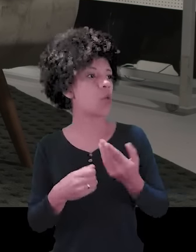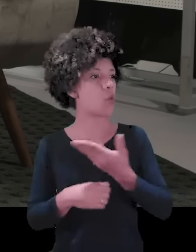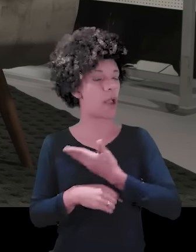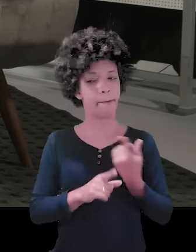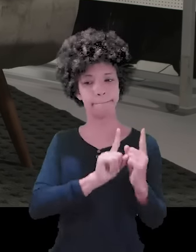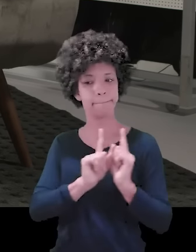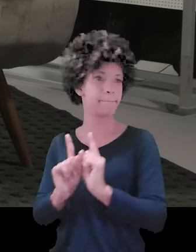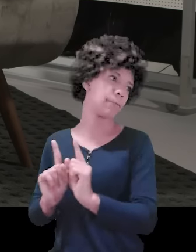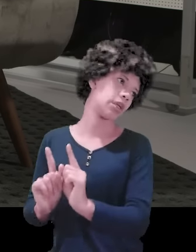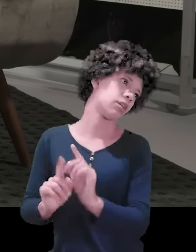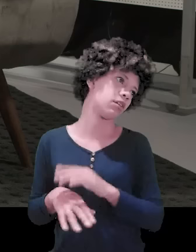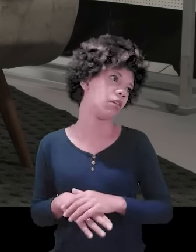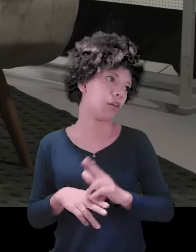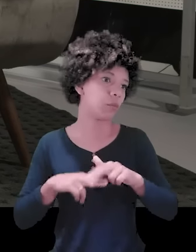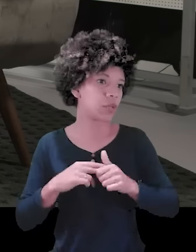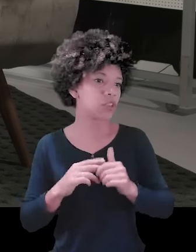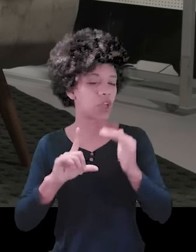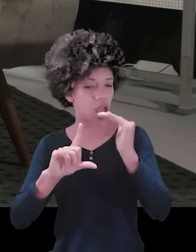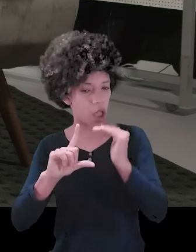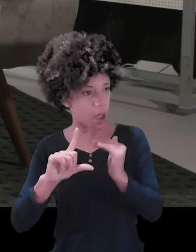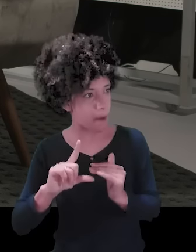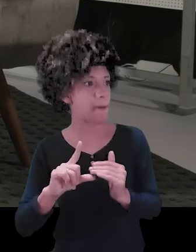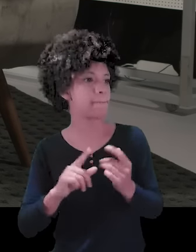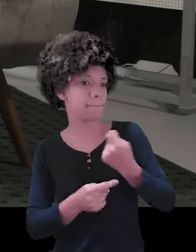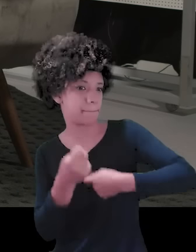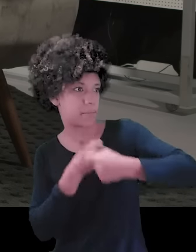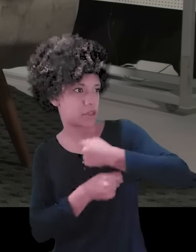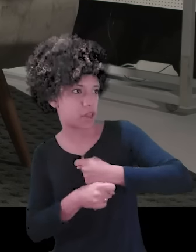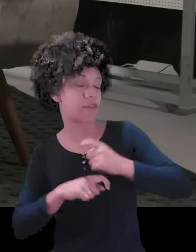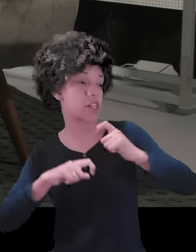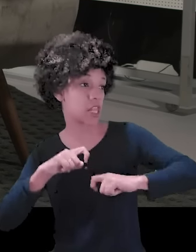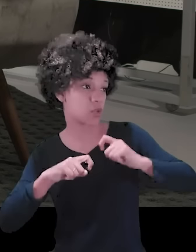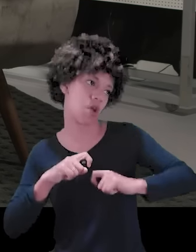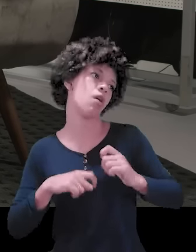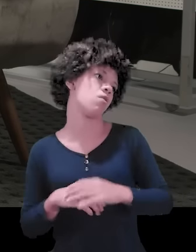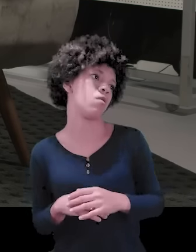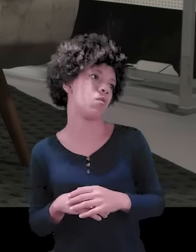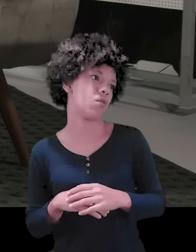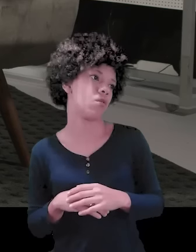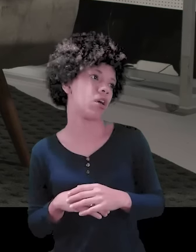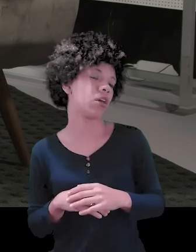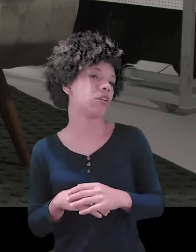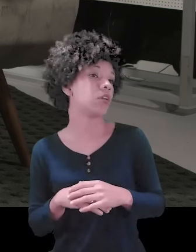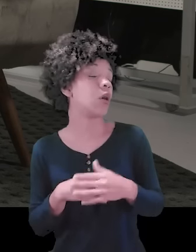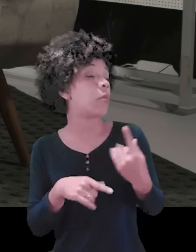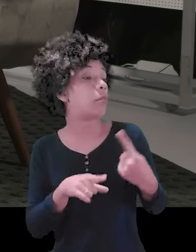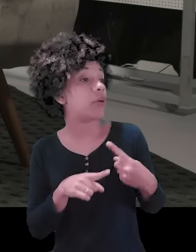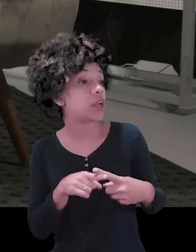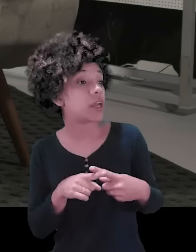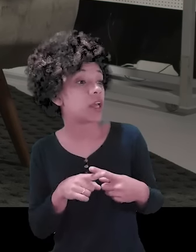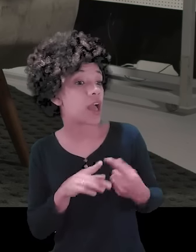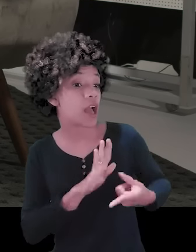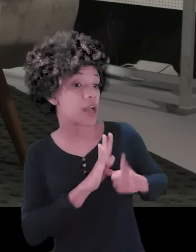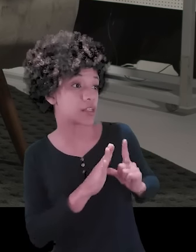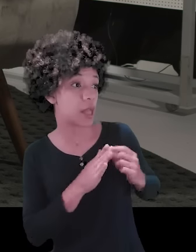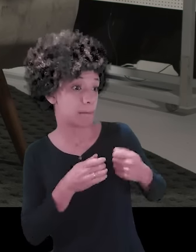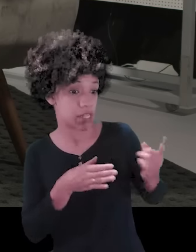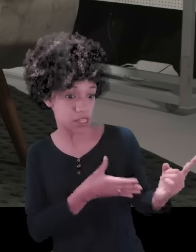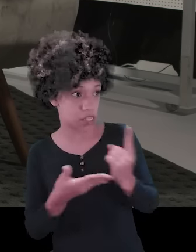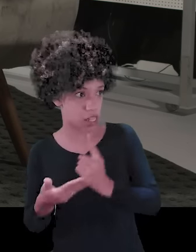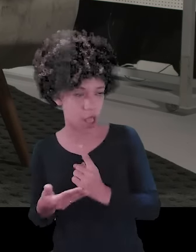e daí assim é por isso esquema de pirâmide no pirâmide tráfico sexual e tráfico de pessoas porque sempre você tinha que